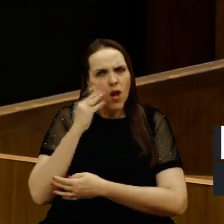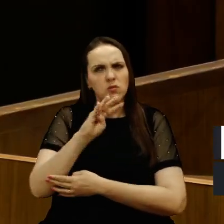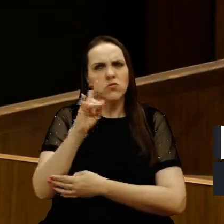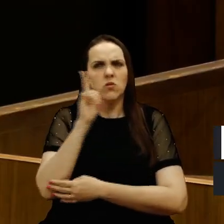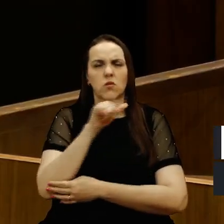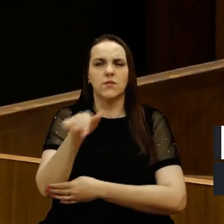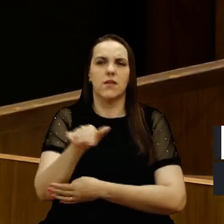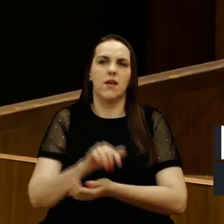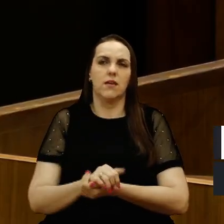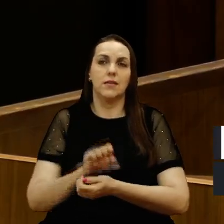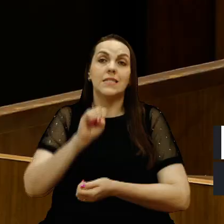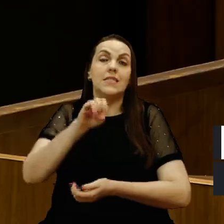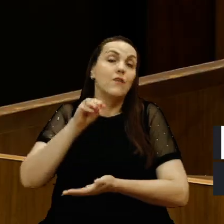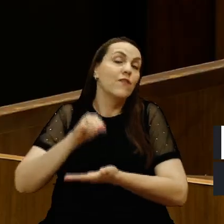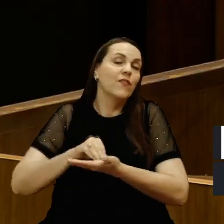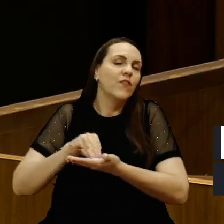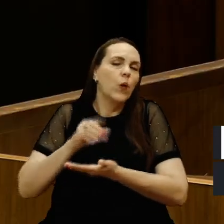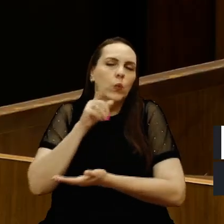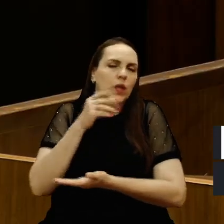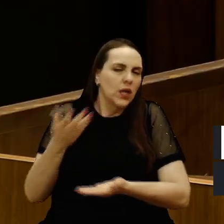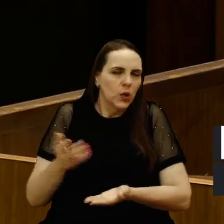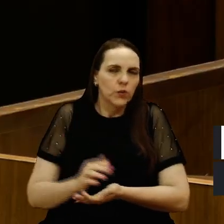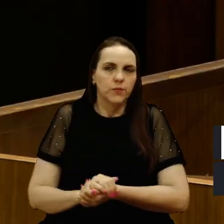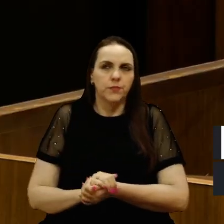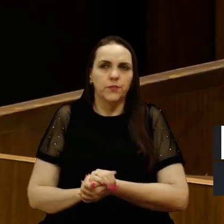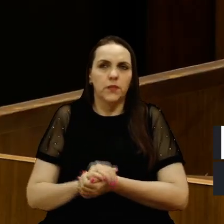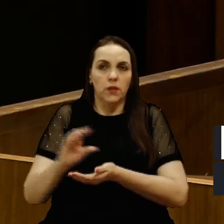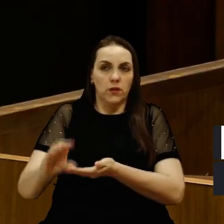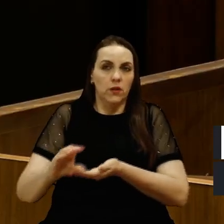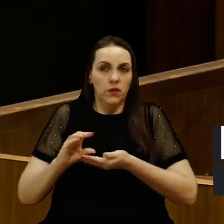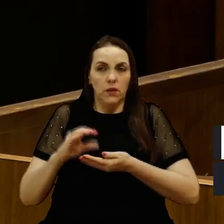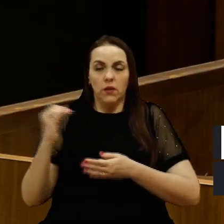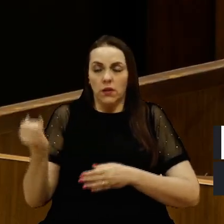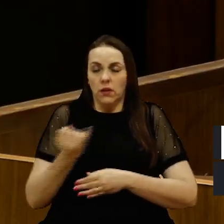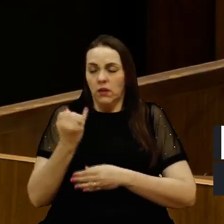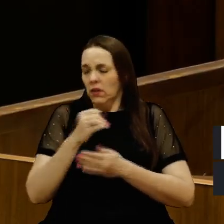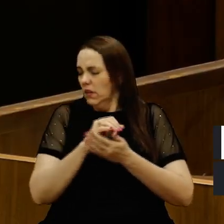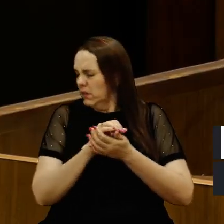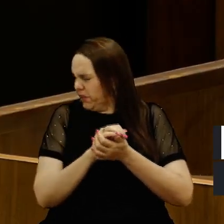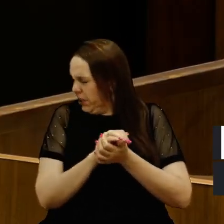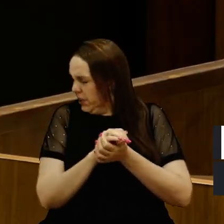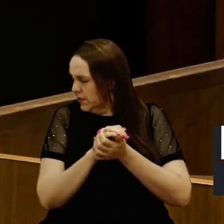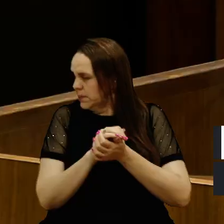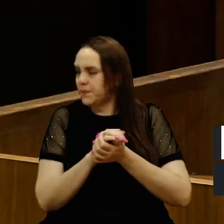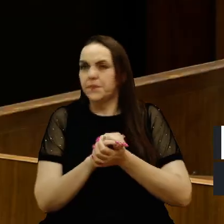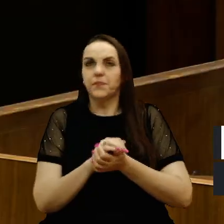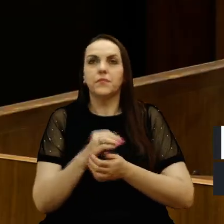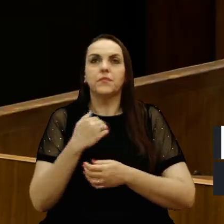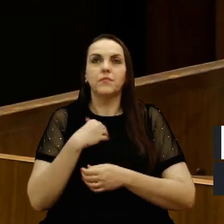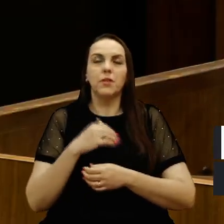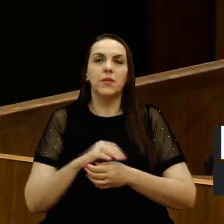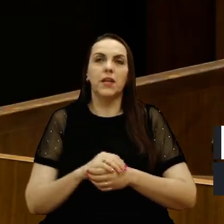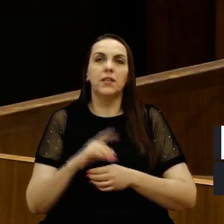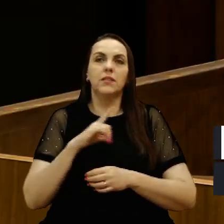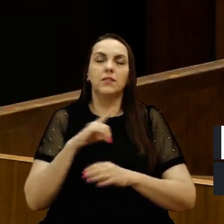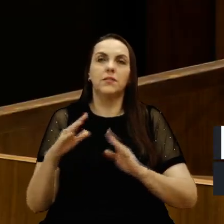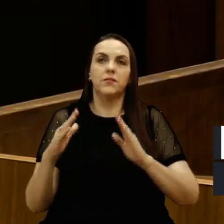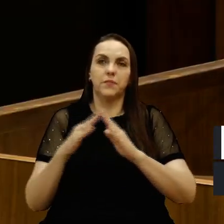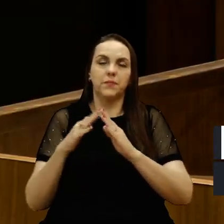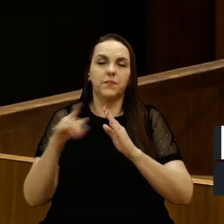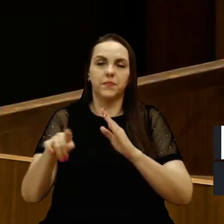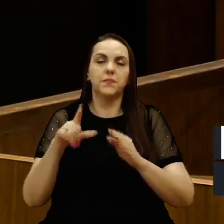Então, senhor presidente, o subsídio é de extrema importância. E o morador tem 6 meses para